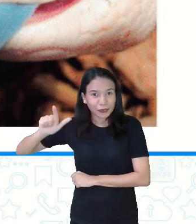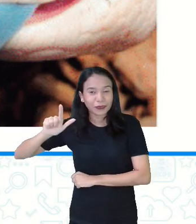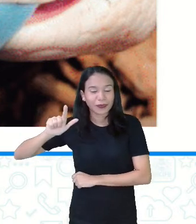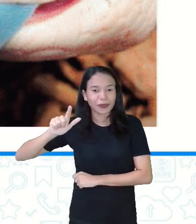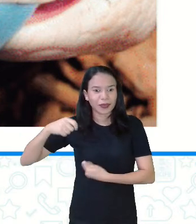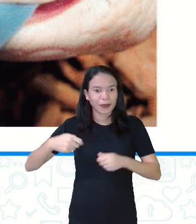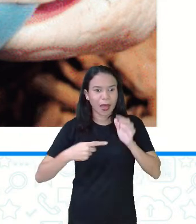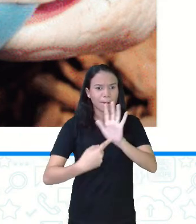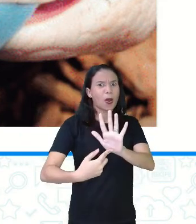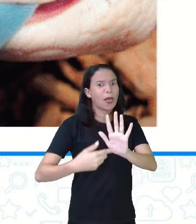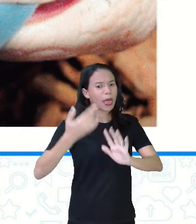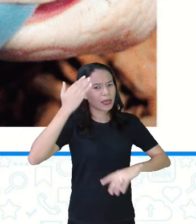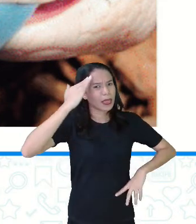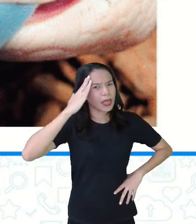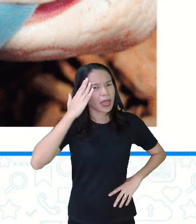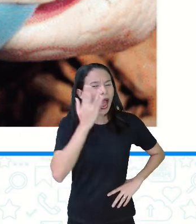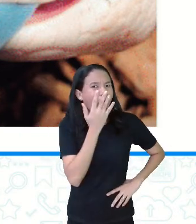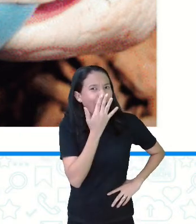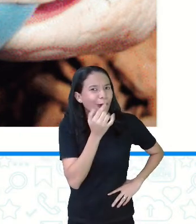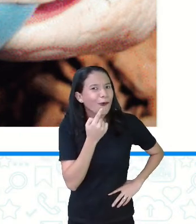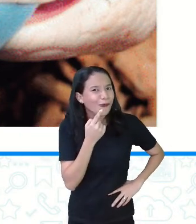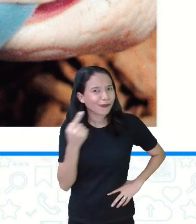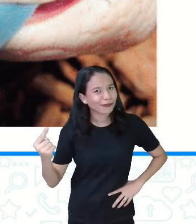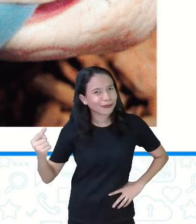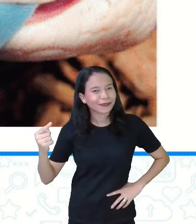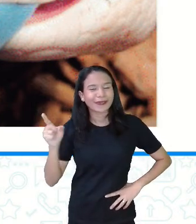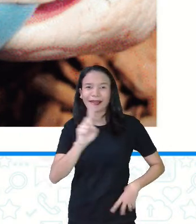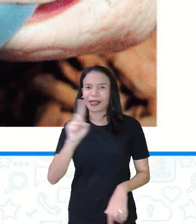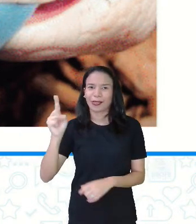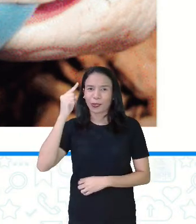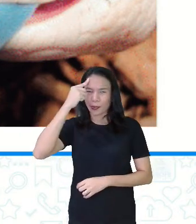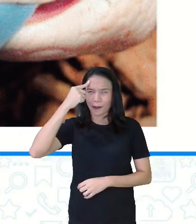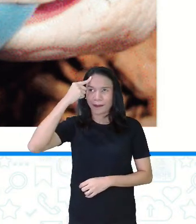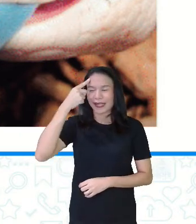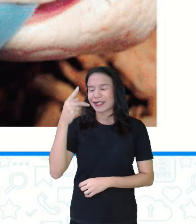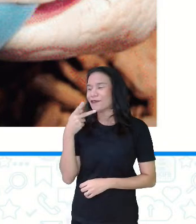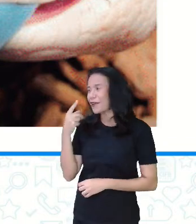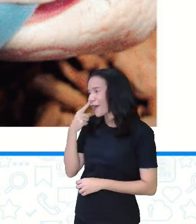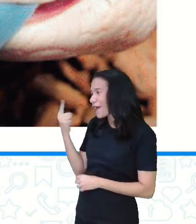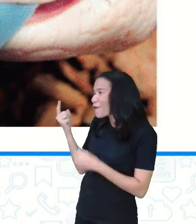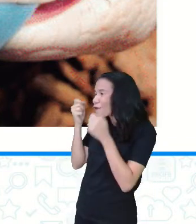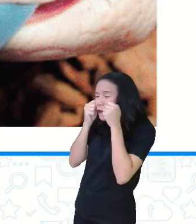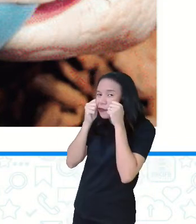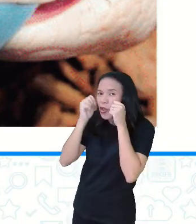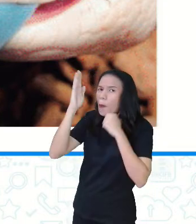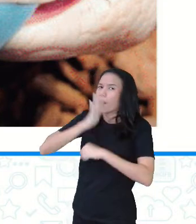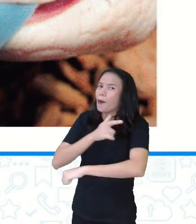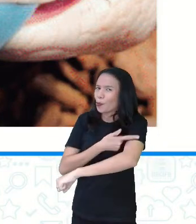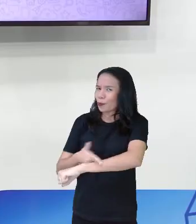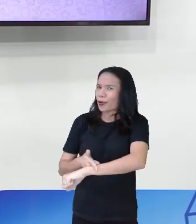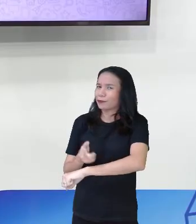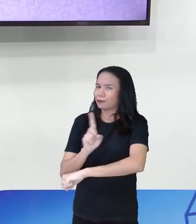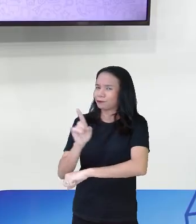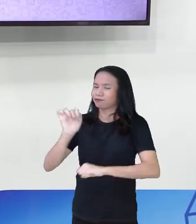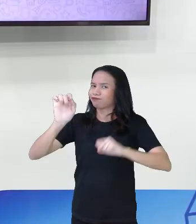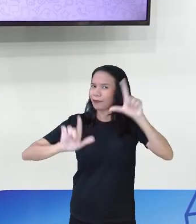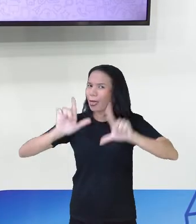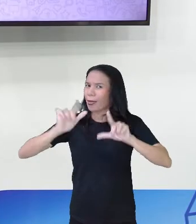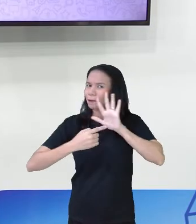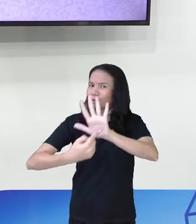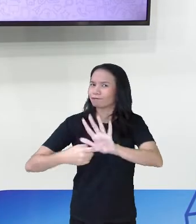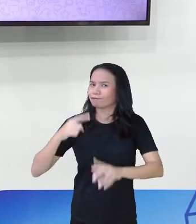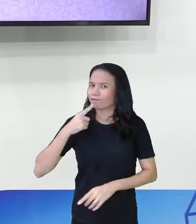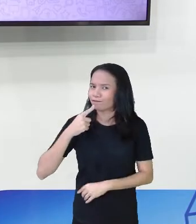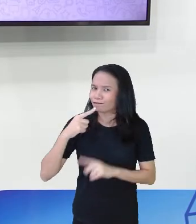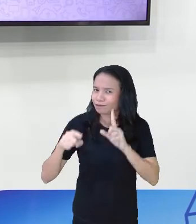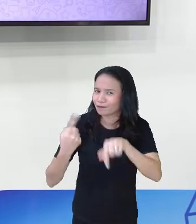a língua, você não ia entender porque ele é chamado assim. Então, não pense que esse querido lagartinho aí é mal educado e veio para a TV mostrando a língua para